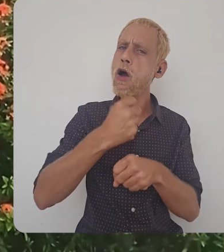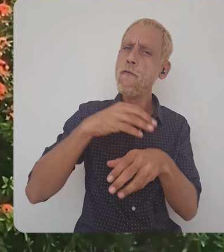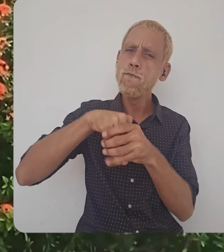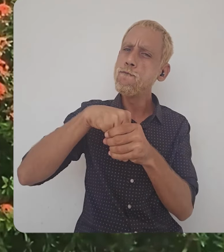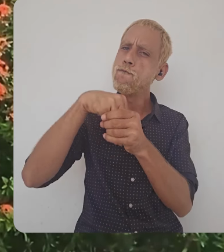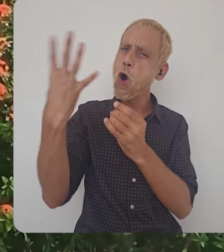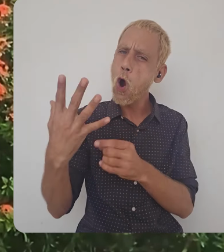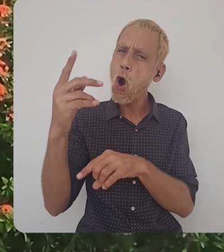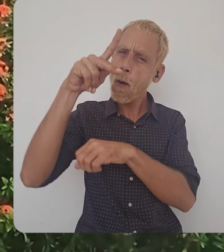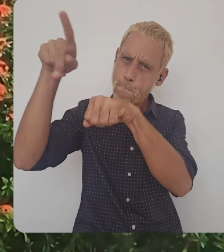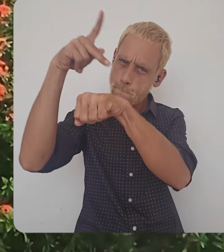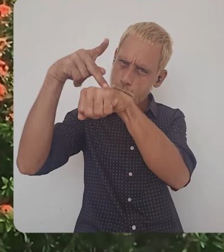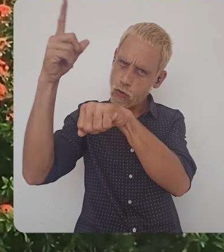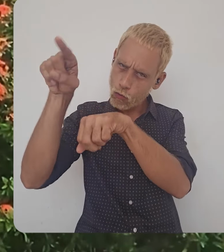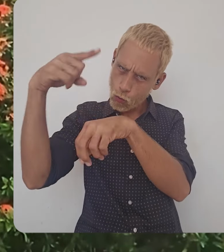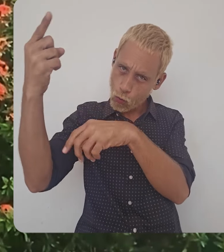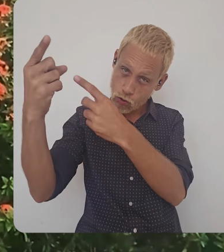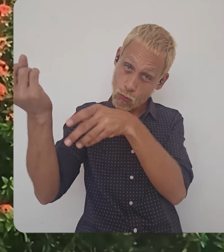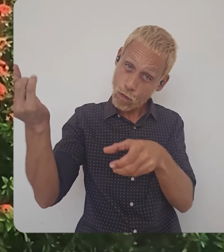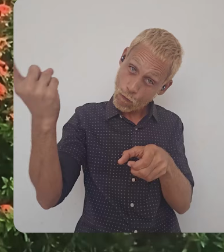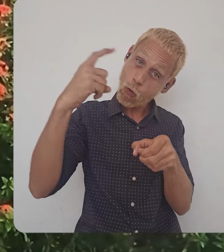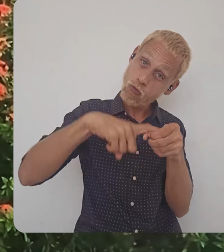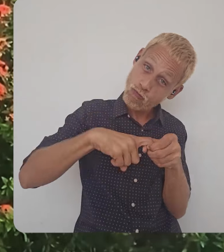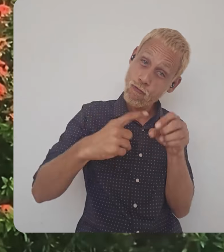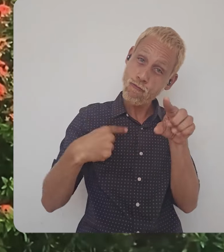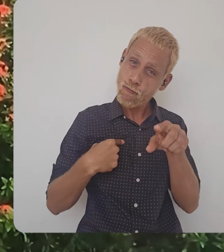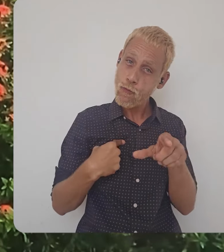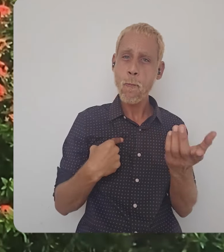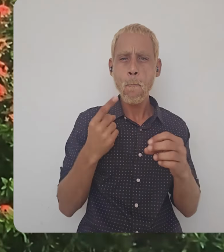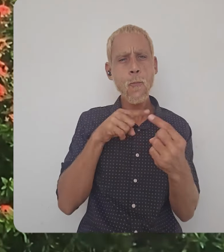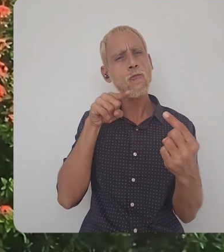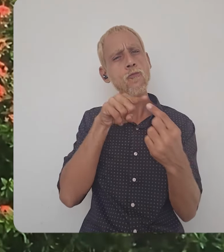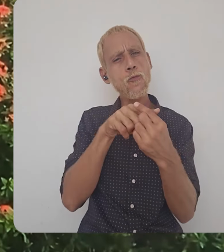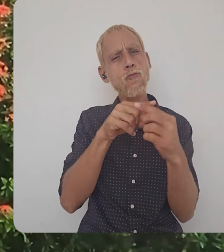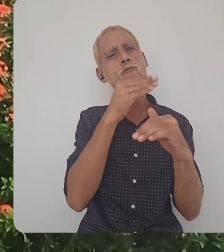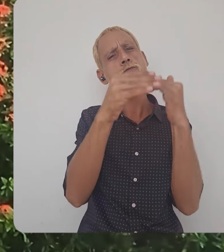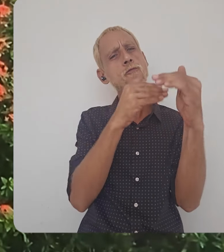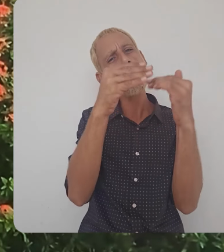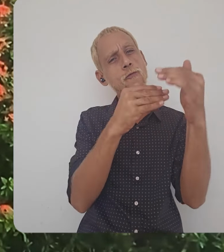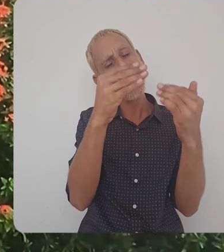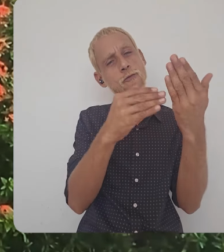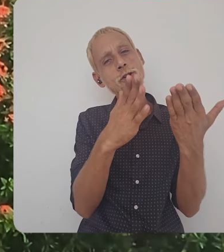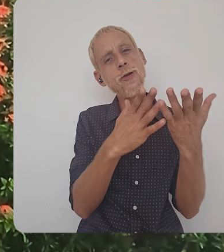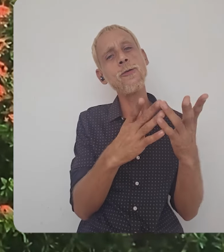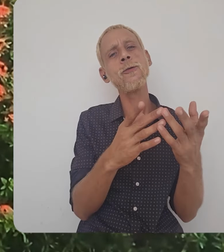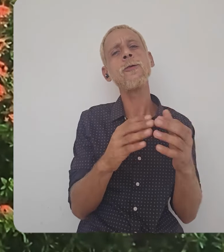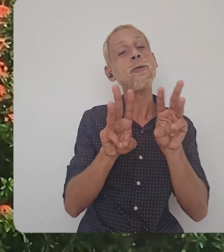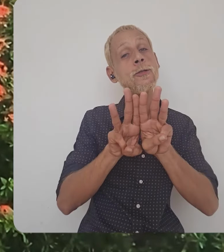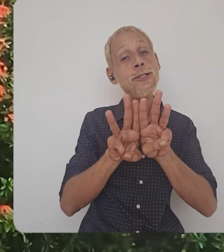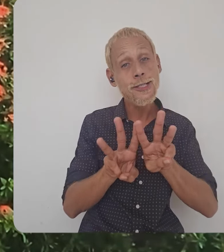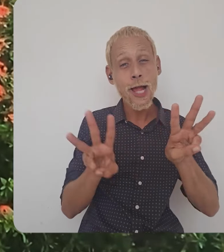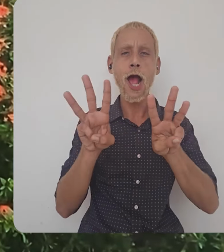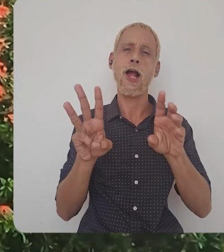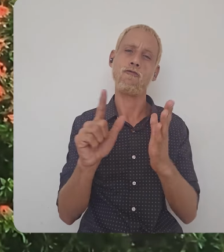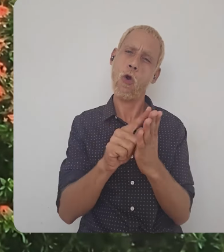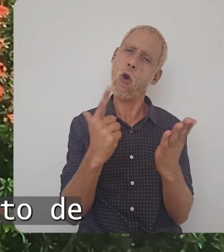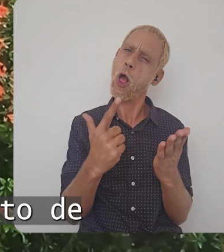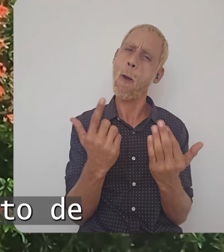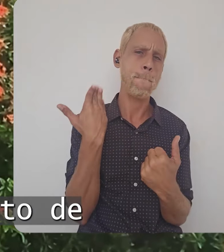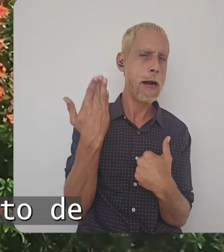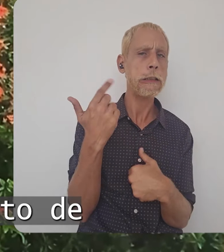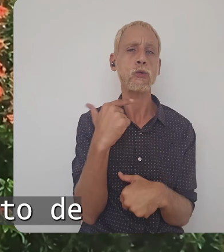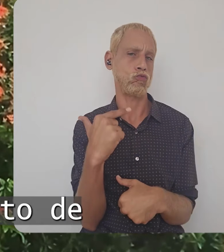Então passei um ano fora, e quando eu voltei, fiquei com essa missão de desenvolver o site do jornal,